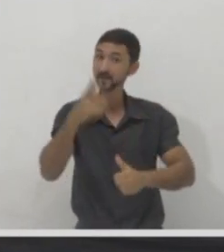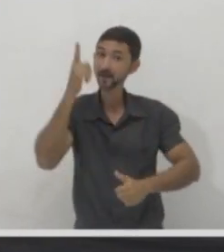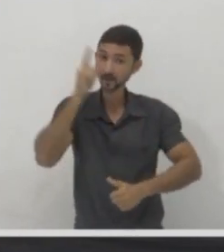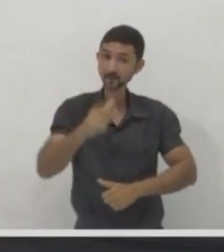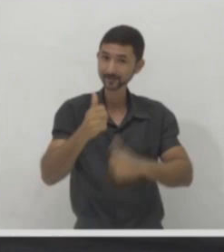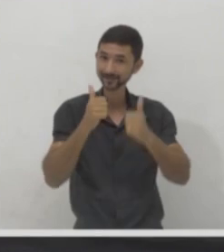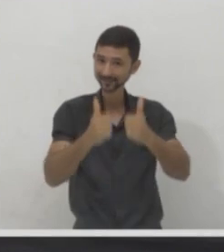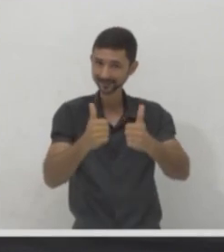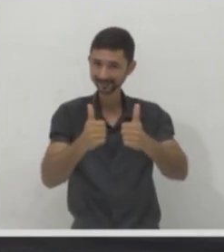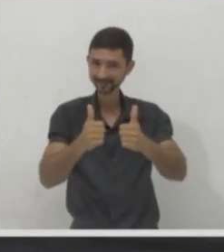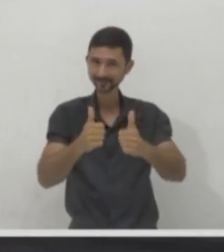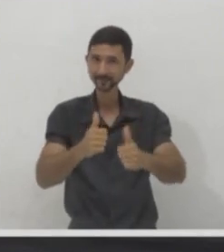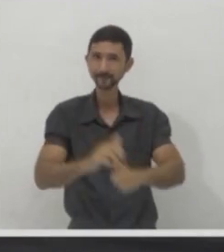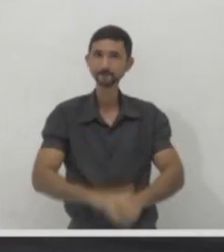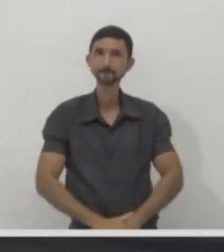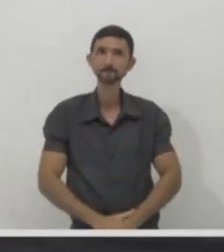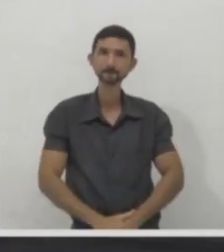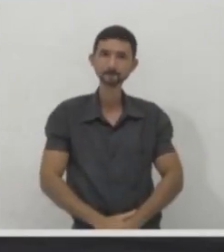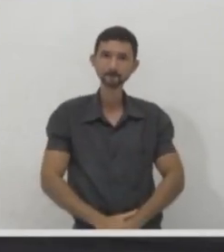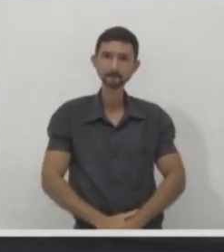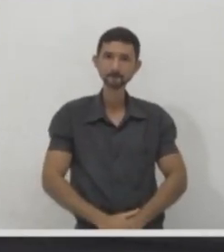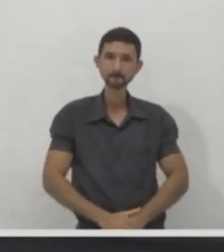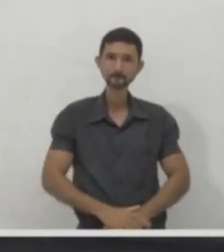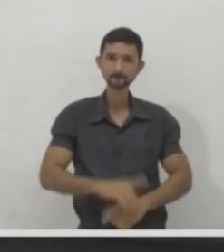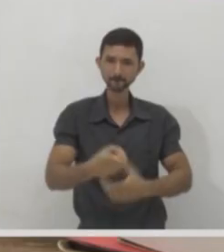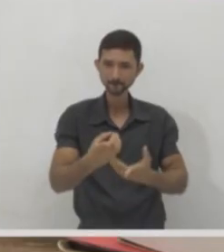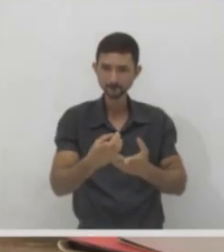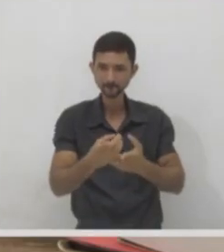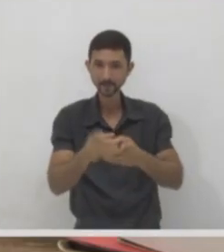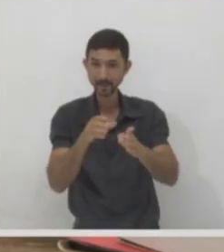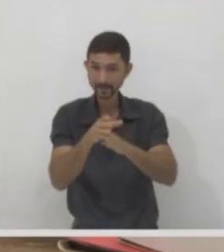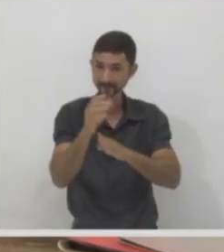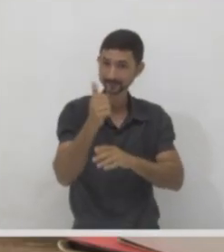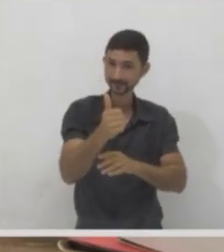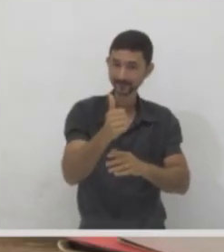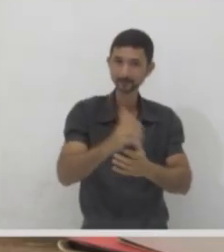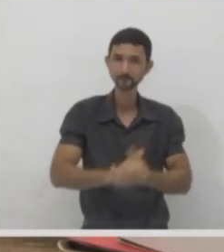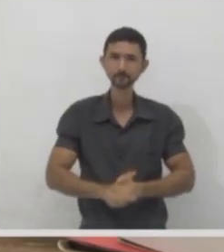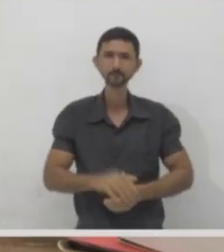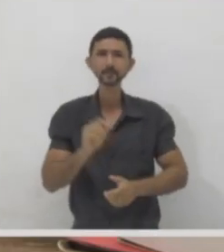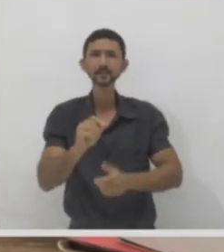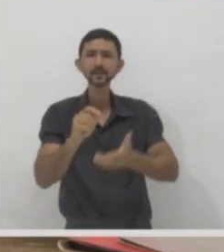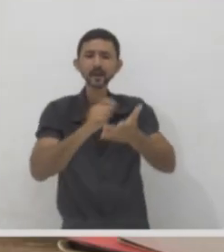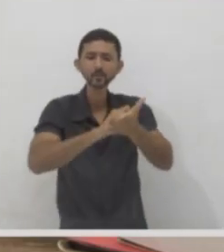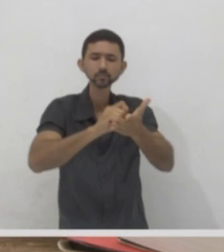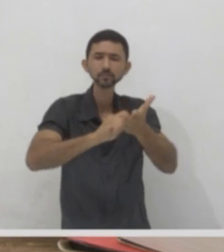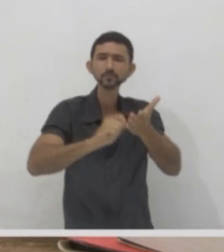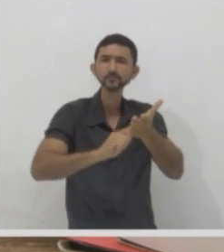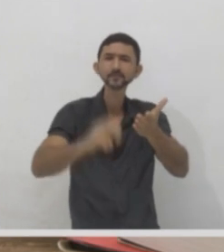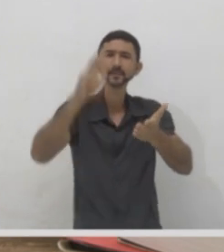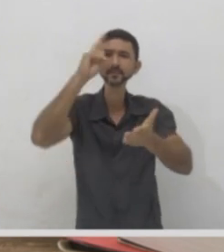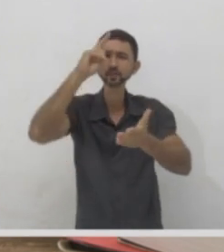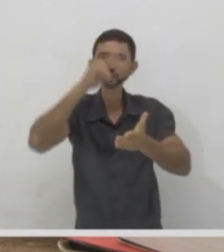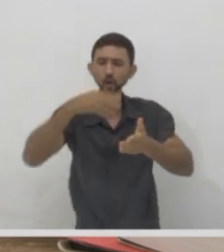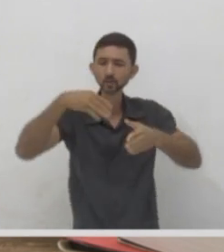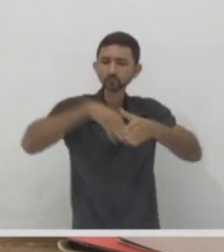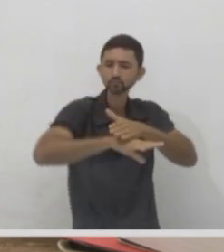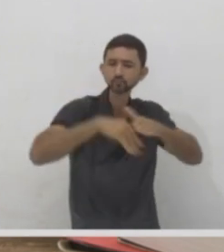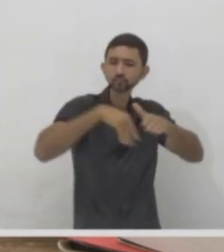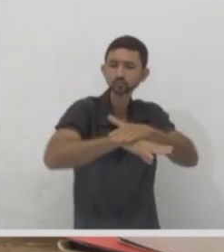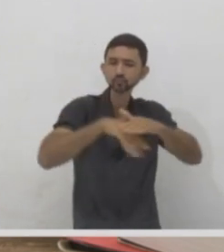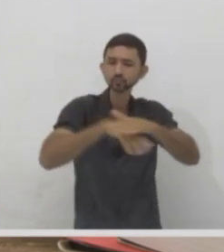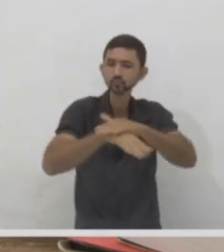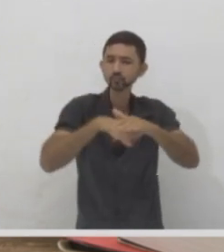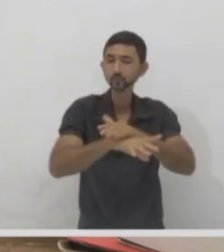bem? Vamos para a nossa dica do dia. Que tal escrever histórias e ir guardando para mostrar para